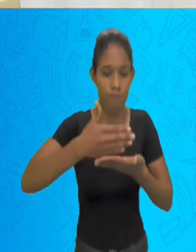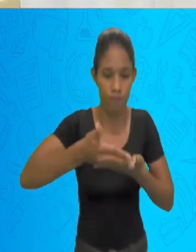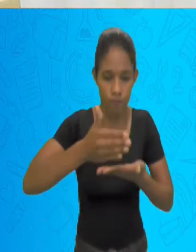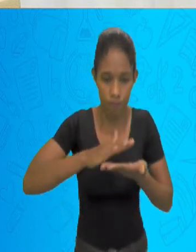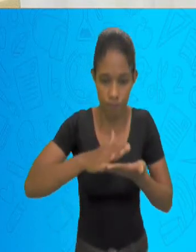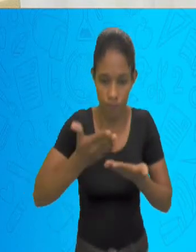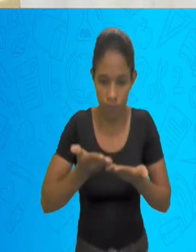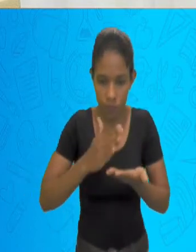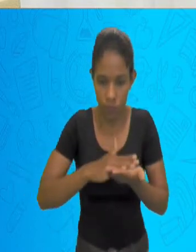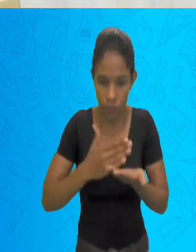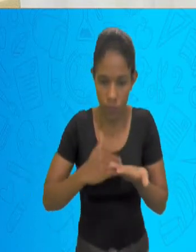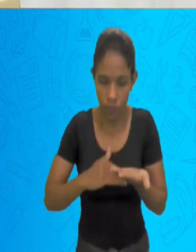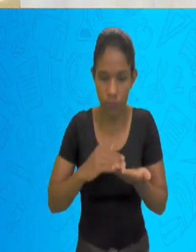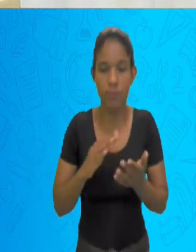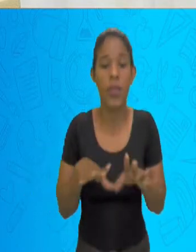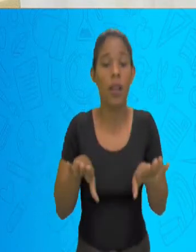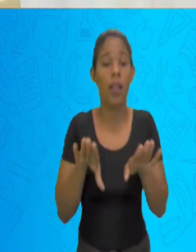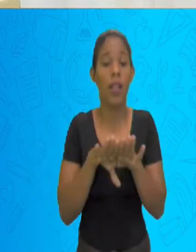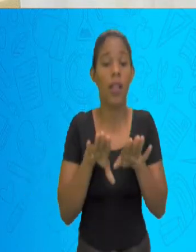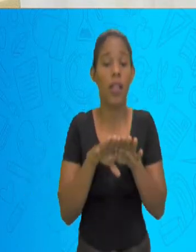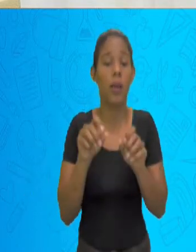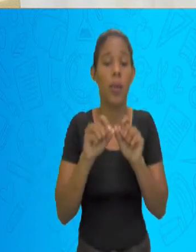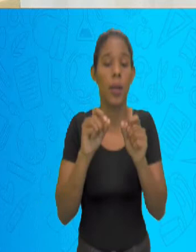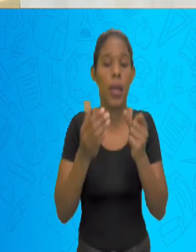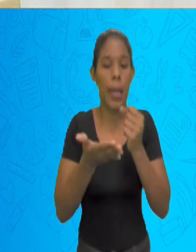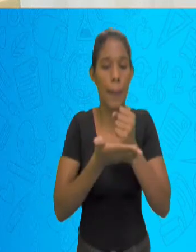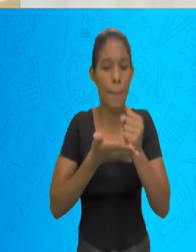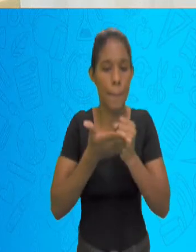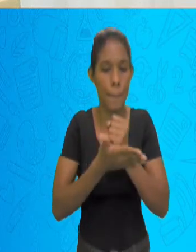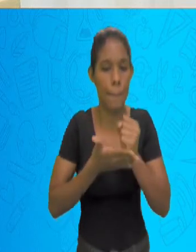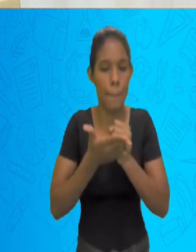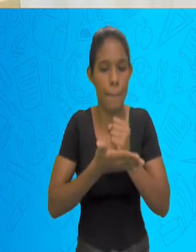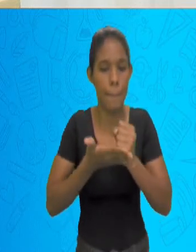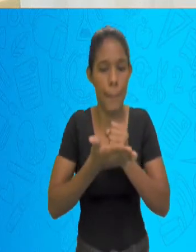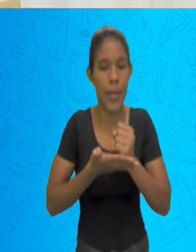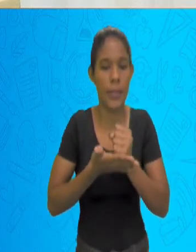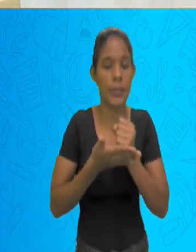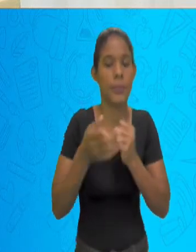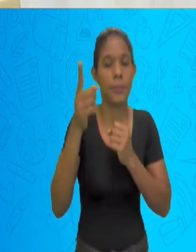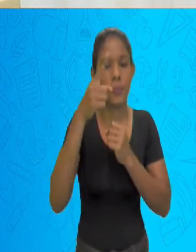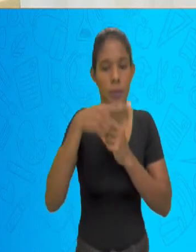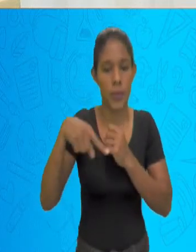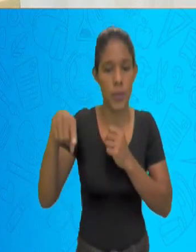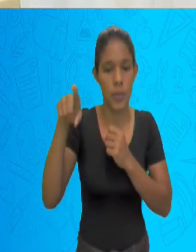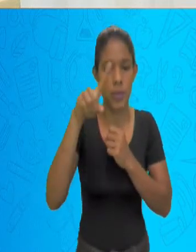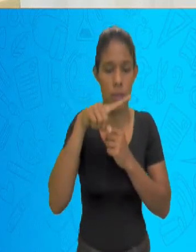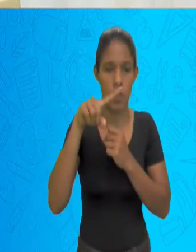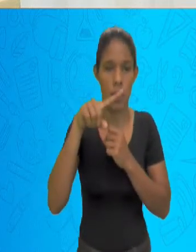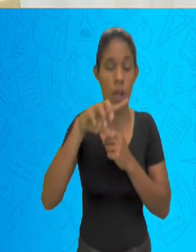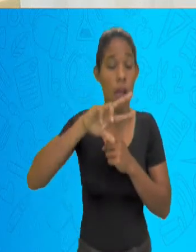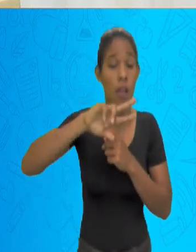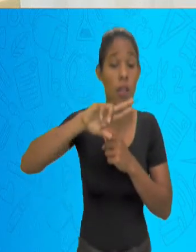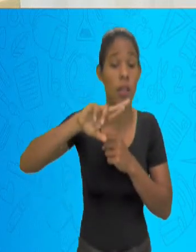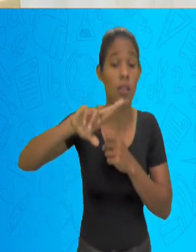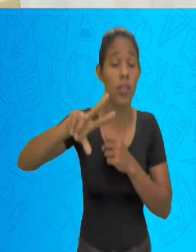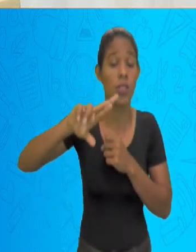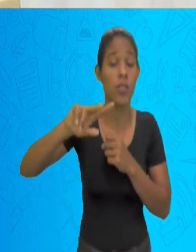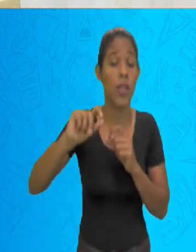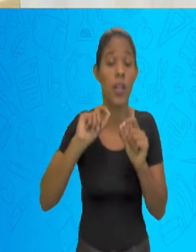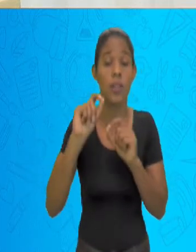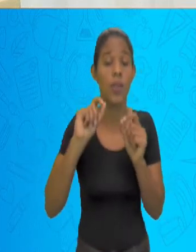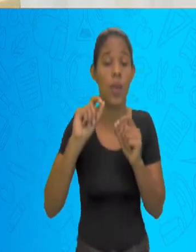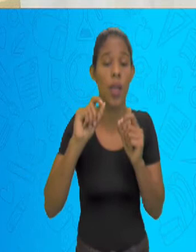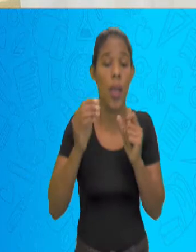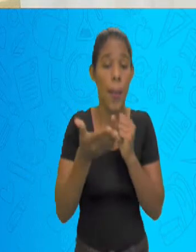O cilindro também vai ter base circular. A diferença é que ele tem duas bases. Então, aqui,